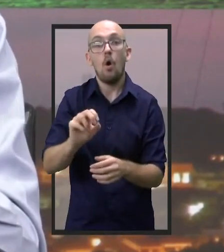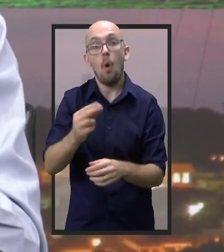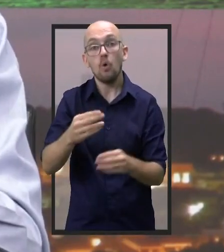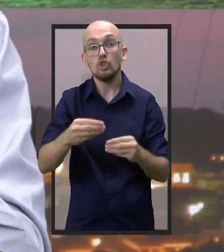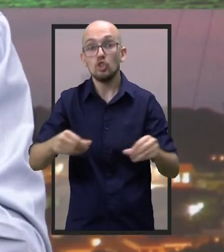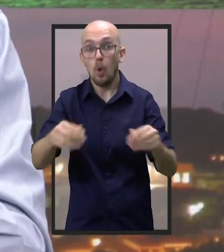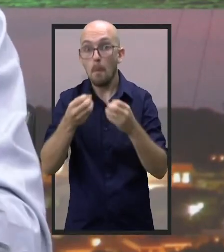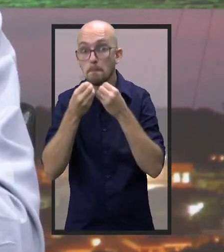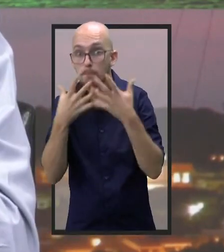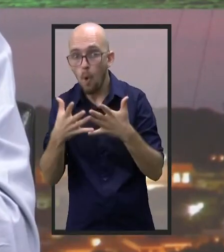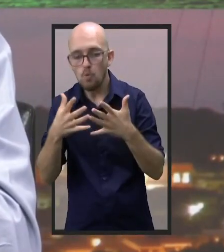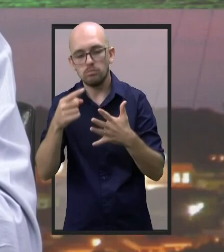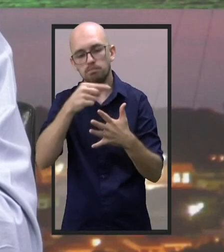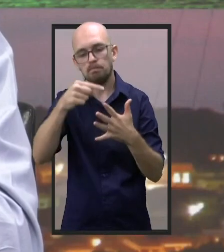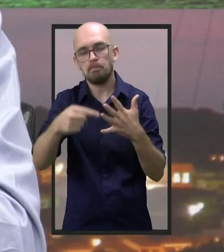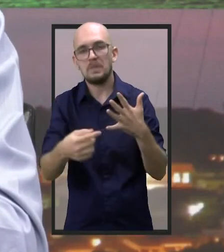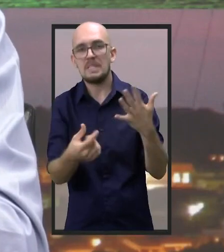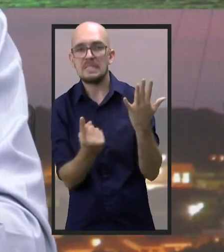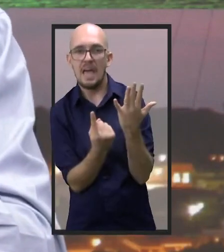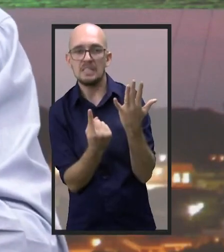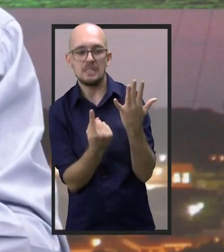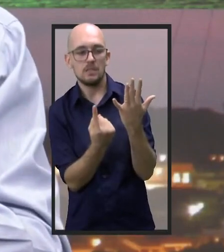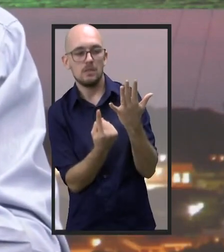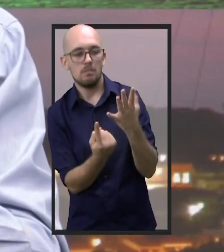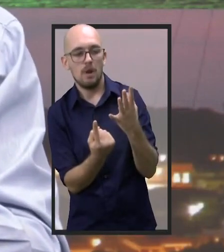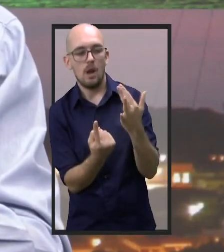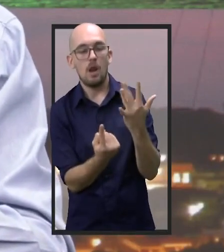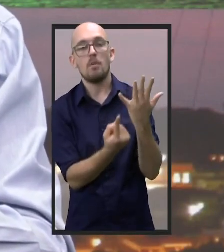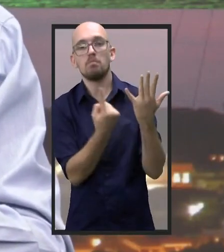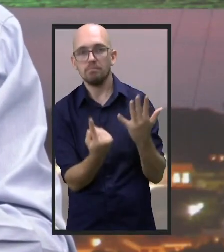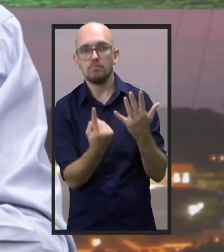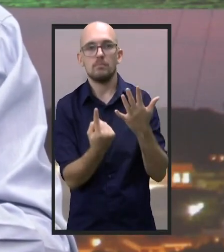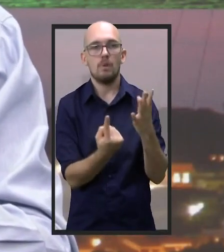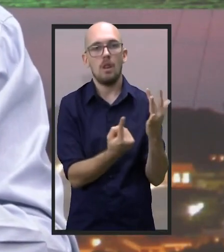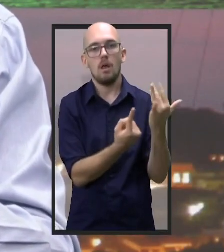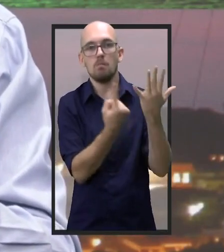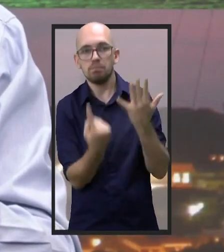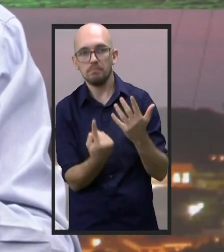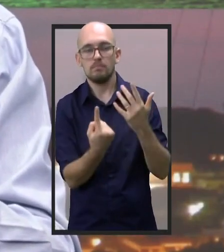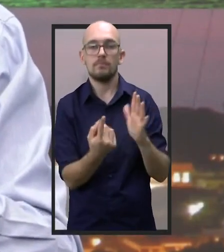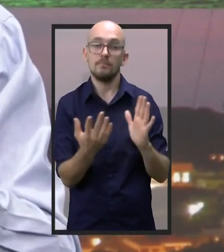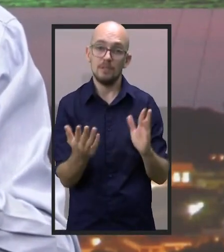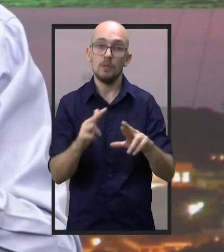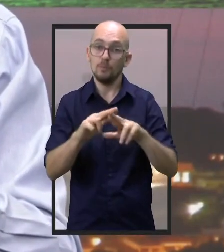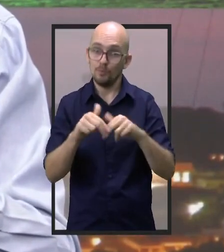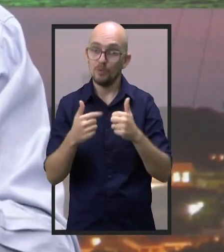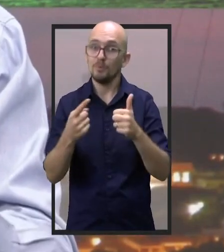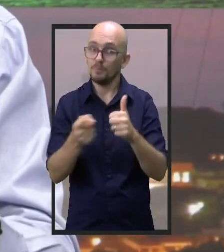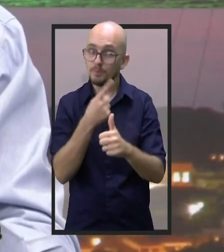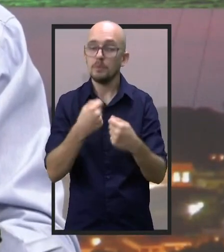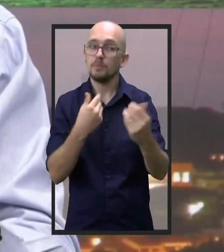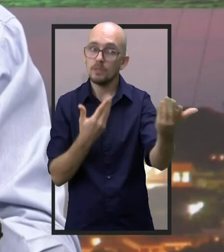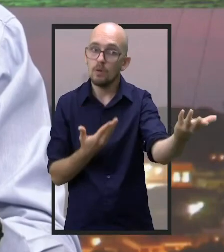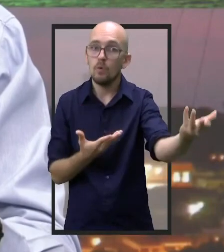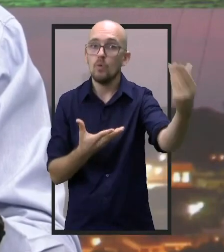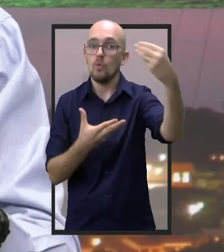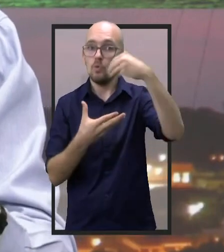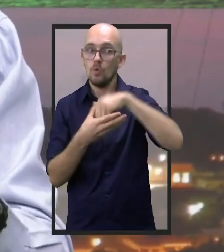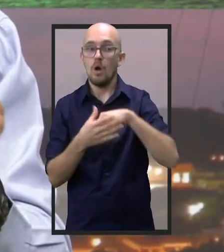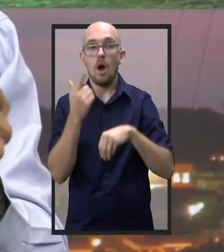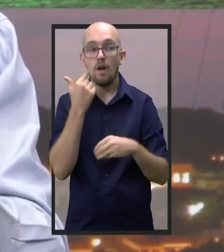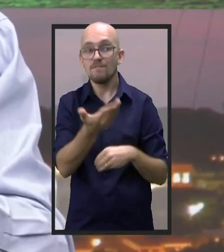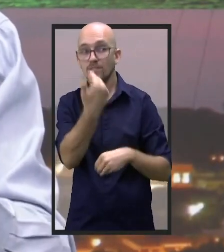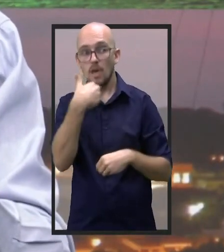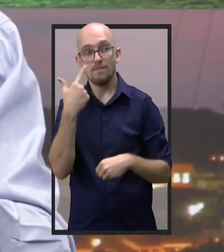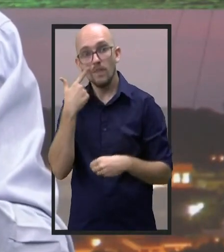são 2, nesse contexto internacional. Primeiro, trazer os produtores indianos e tailandeses para a nossa organização, que eles não estão.